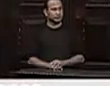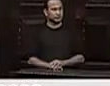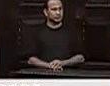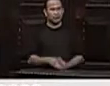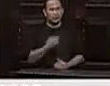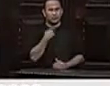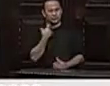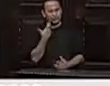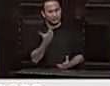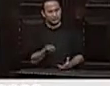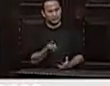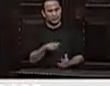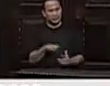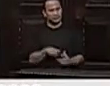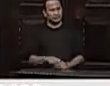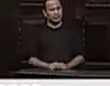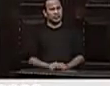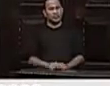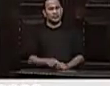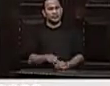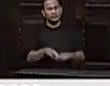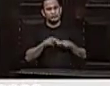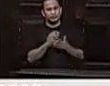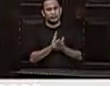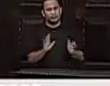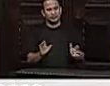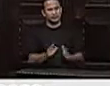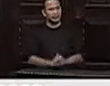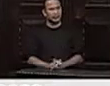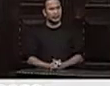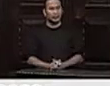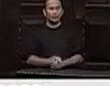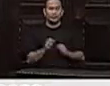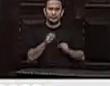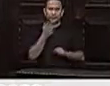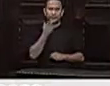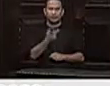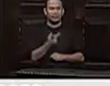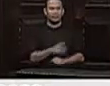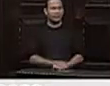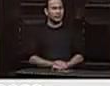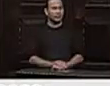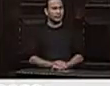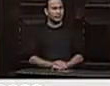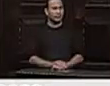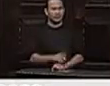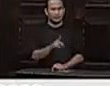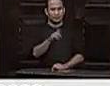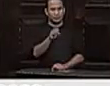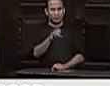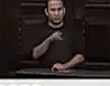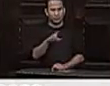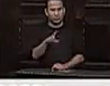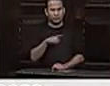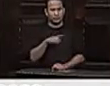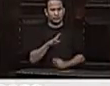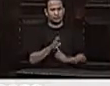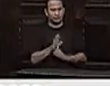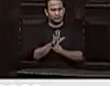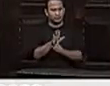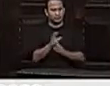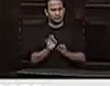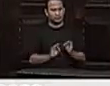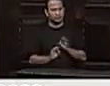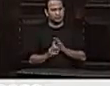podemos naturalizar. E aí, para terminar, nós queremos dizer que a bancada do PSOL está apresentando, deputados e deputadas